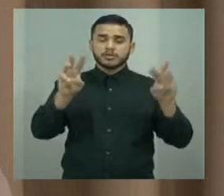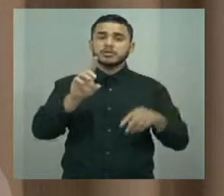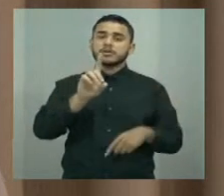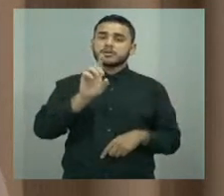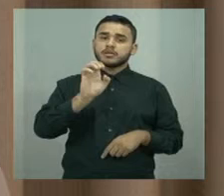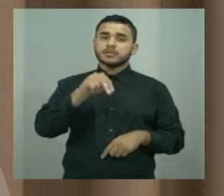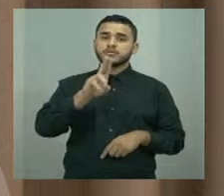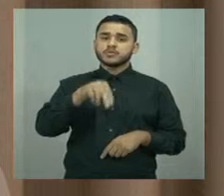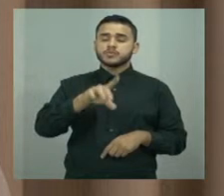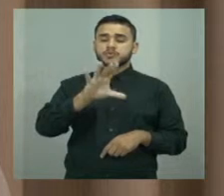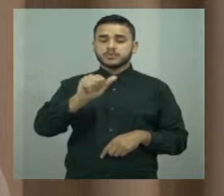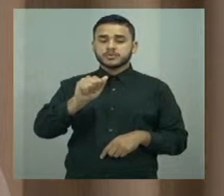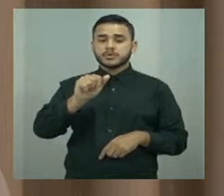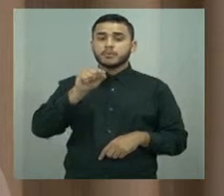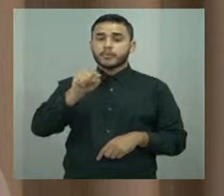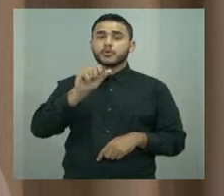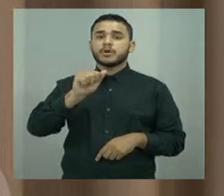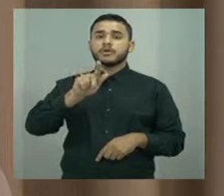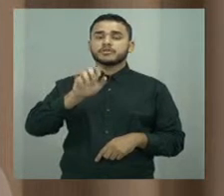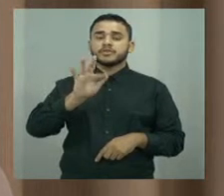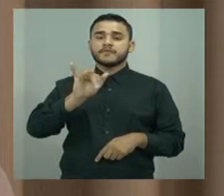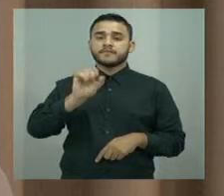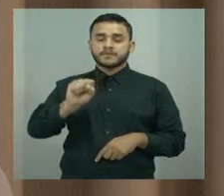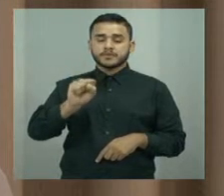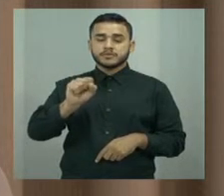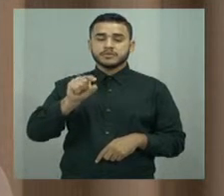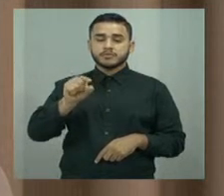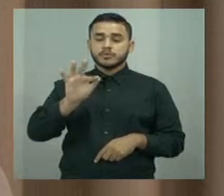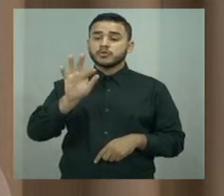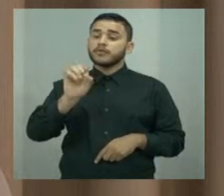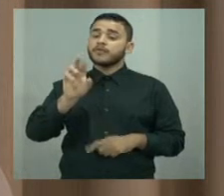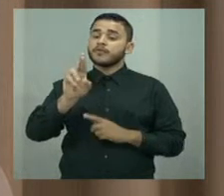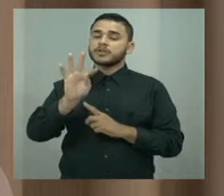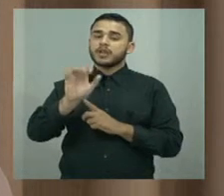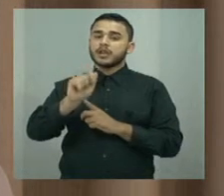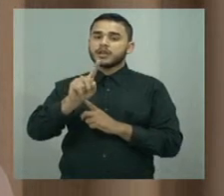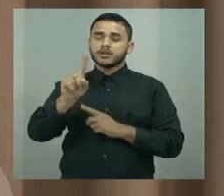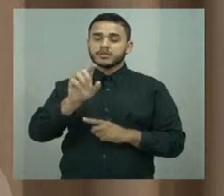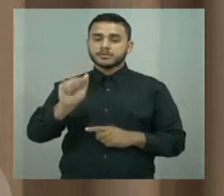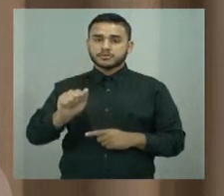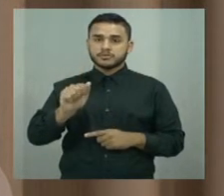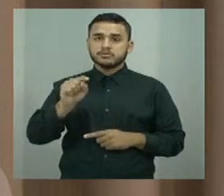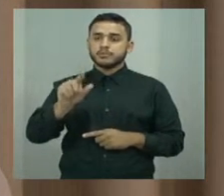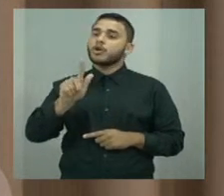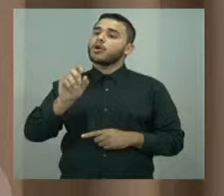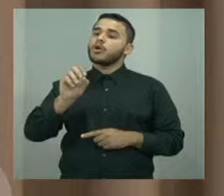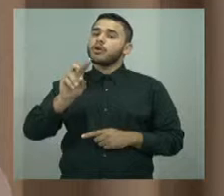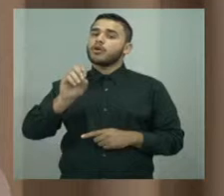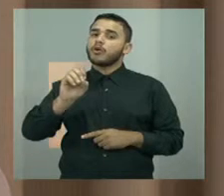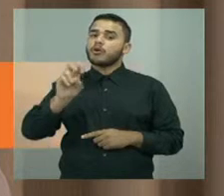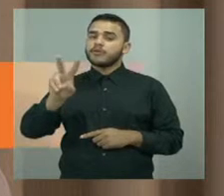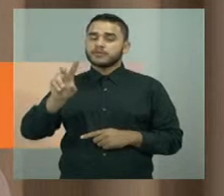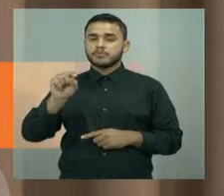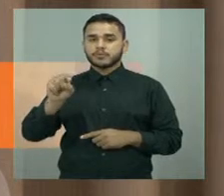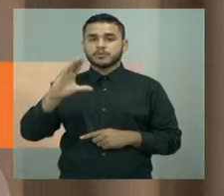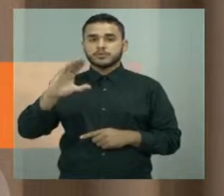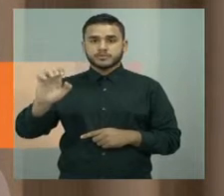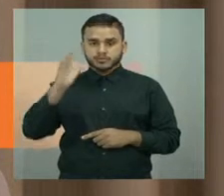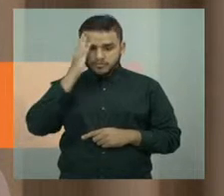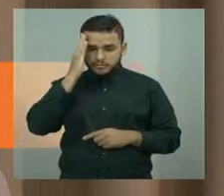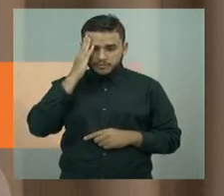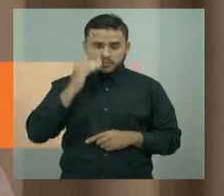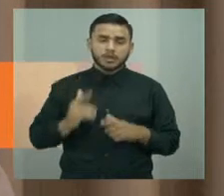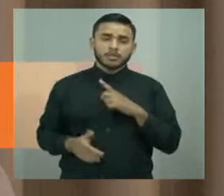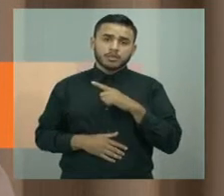denuncia.agfis.fortaleza.ce.gov.br. Então, temos 3 canais de atendimento. Além disso, é importante dizer que a gente faz um trabalho em parceria com a